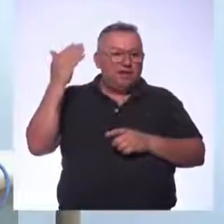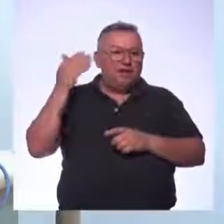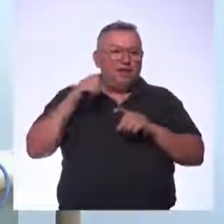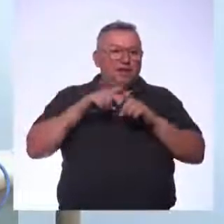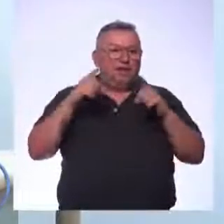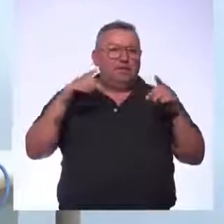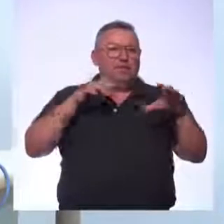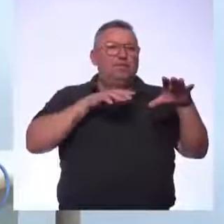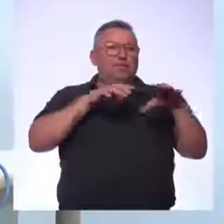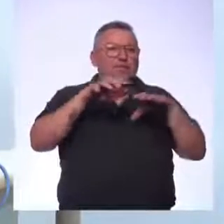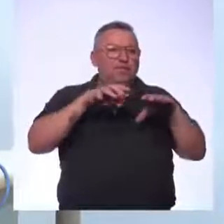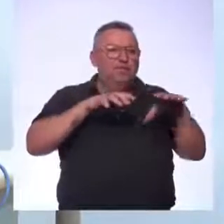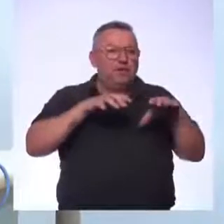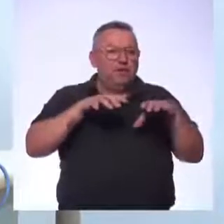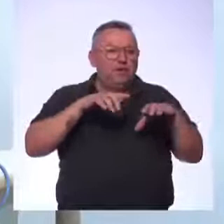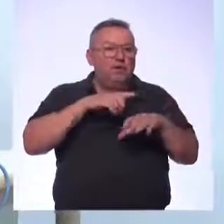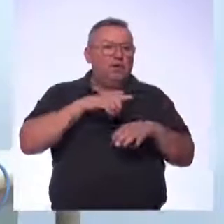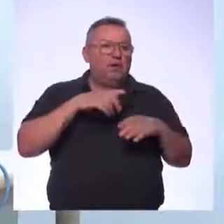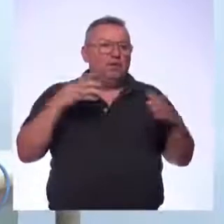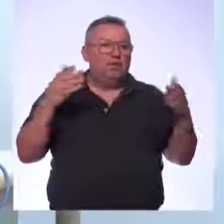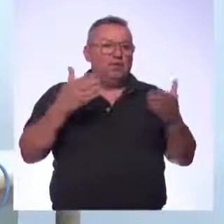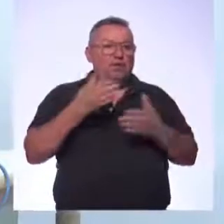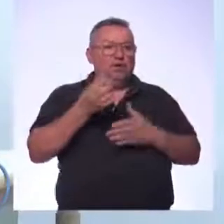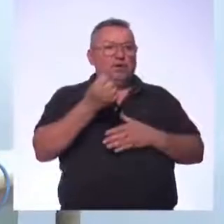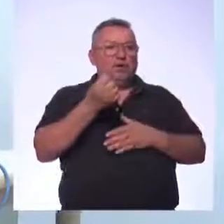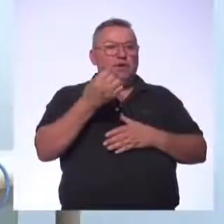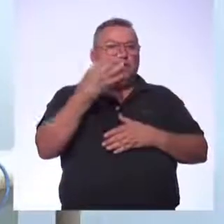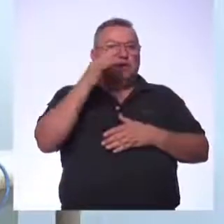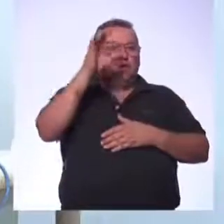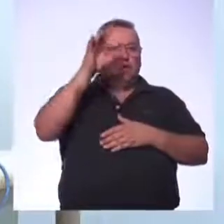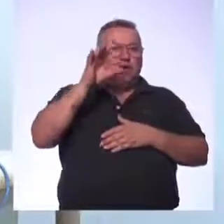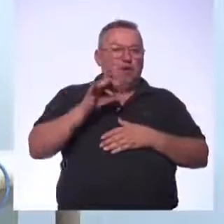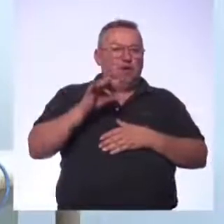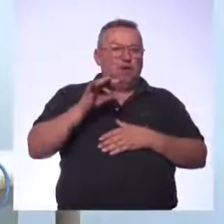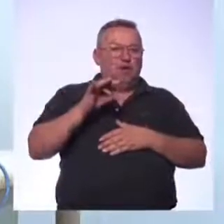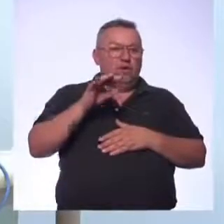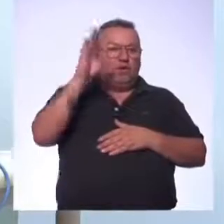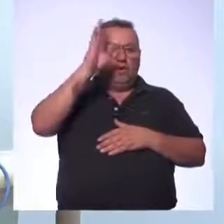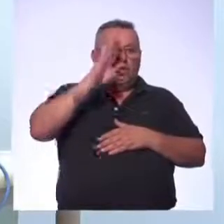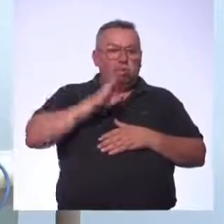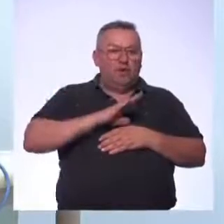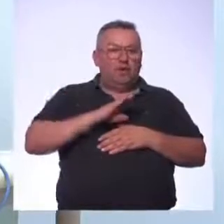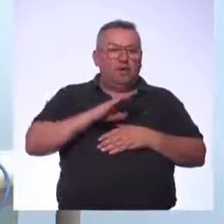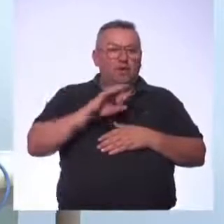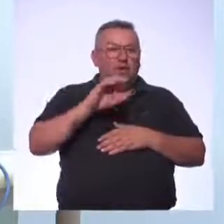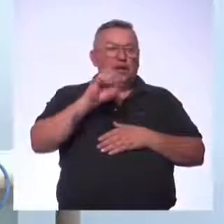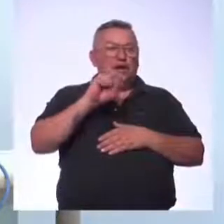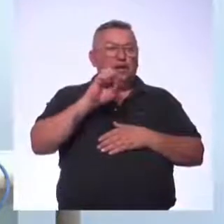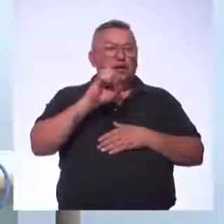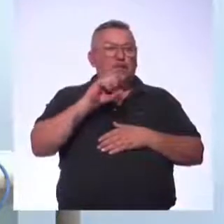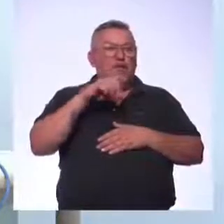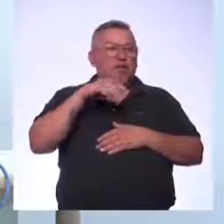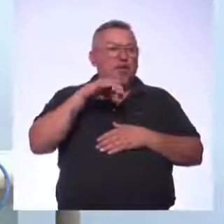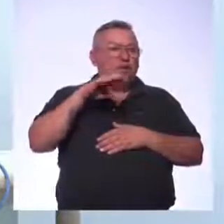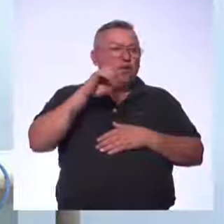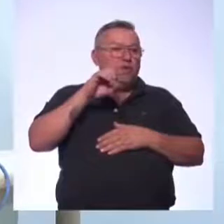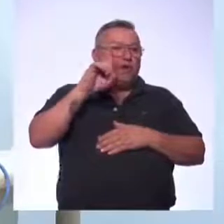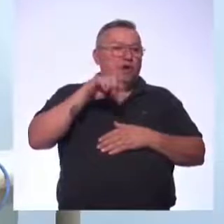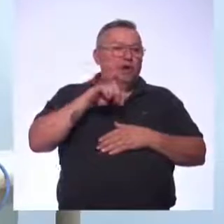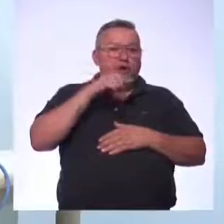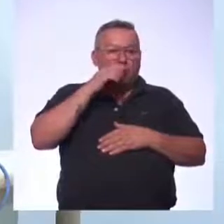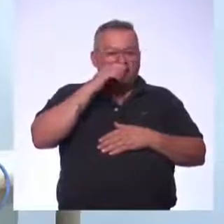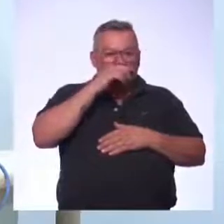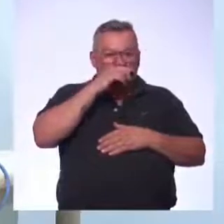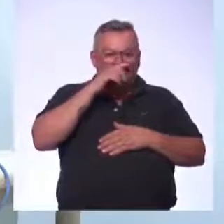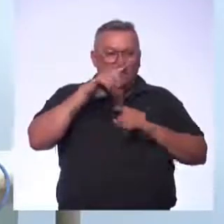pelo movimento. Nós temos hoje 64% do nosso território é de sedimento. O que é sedimento? É